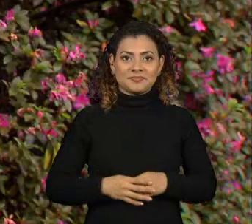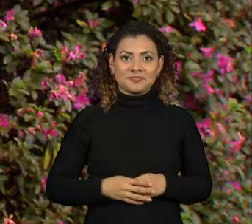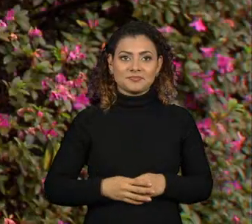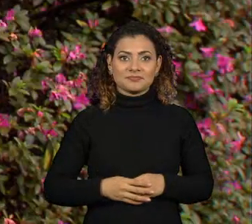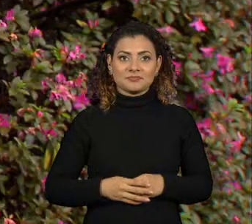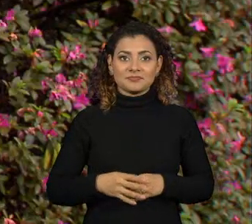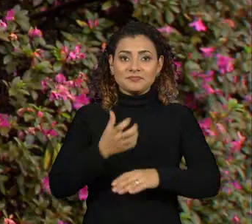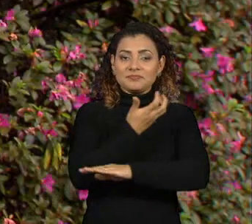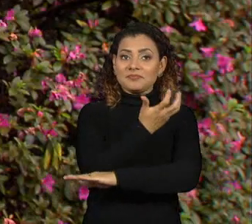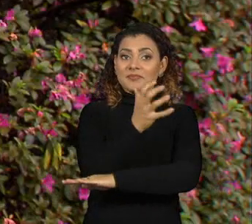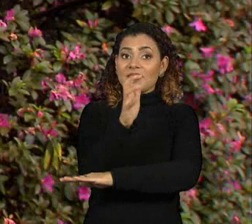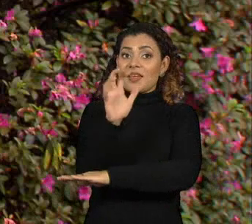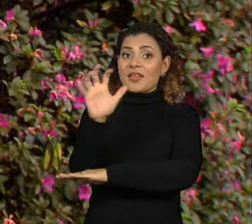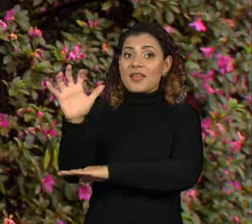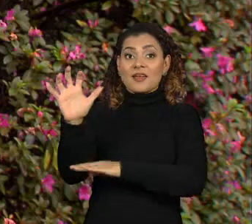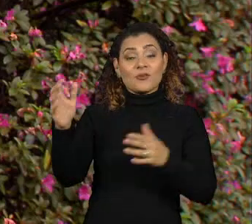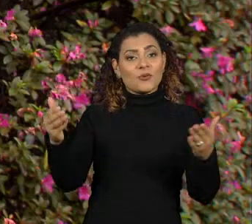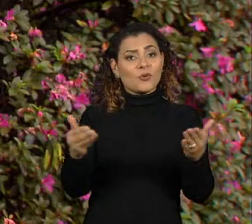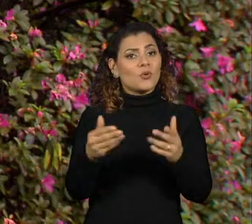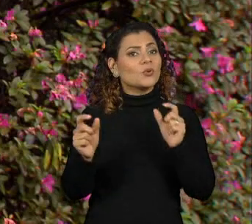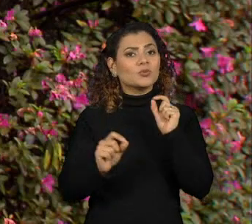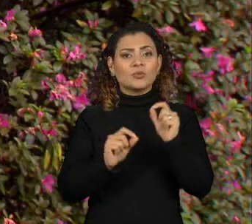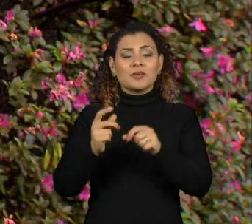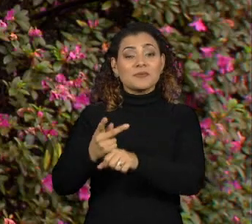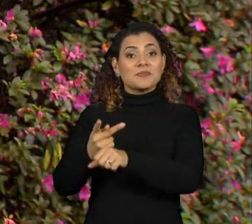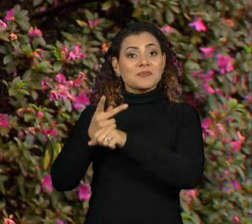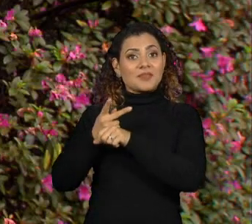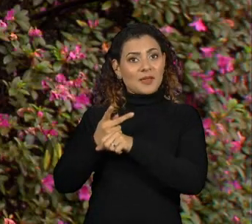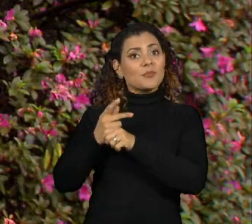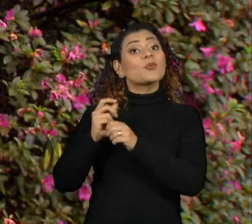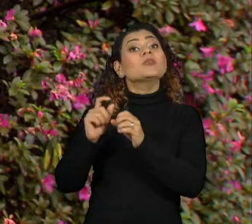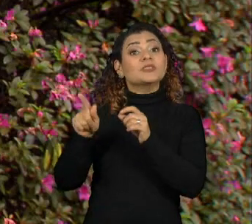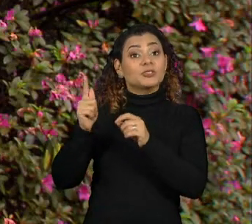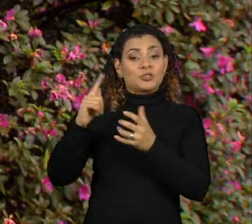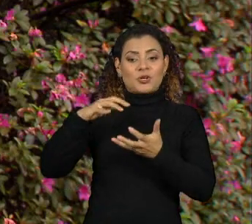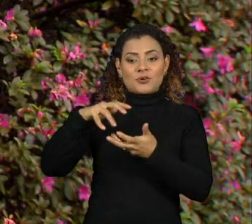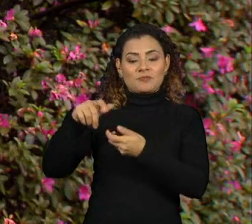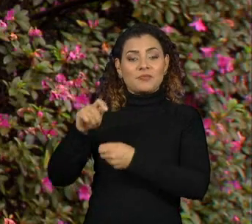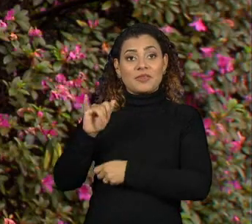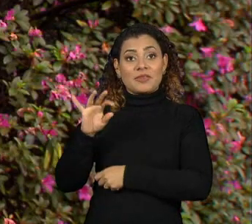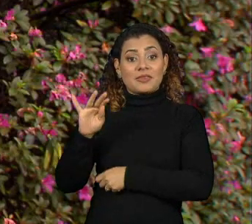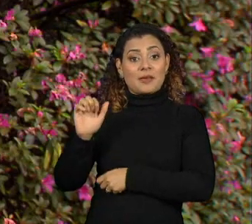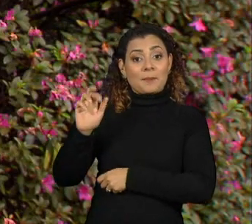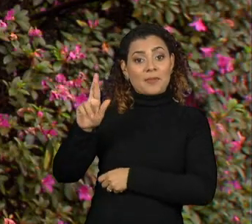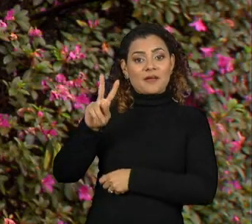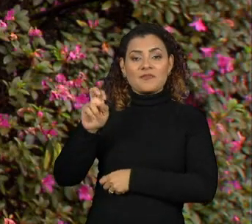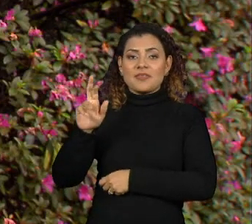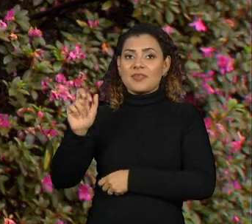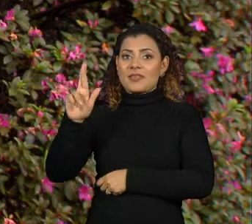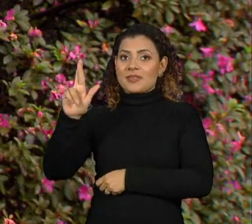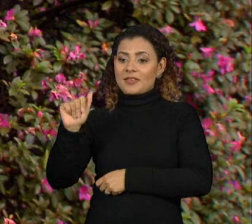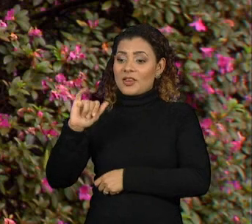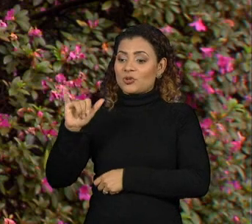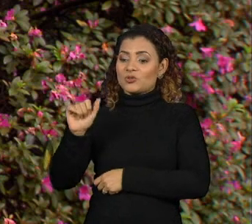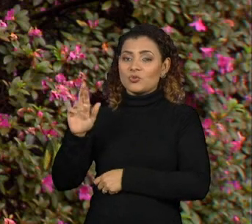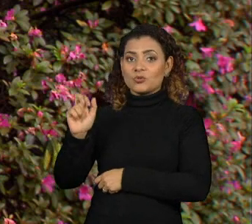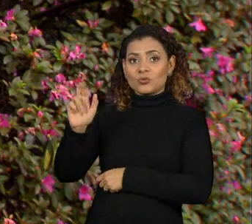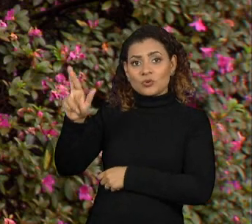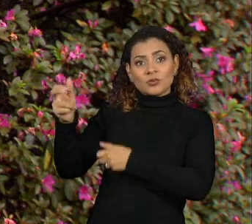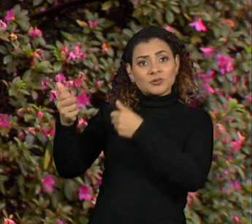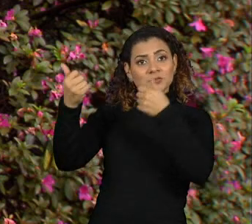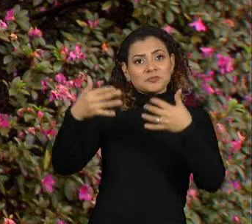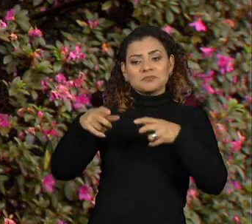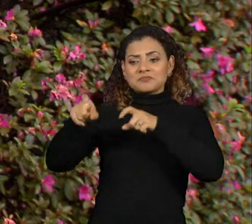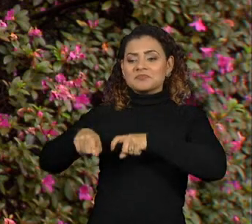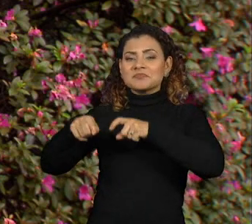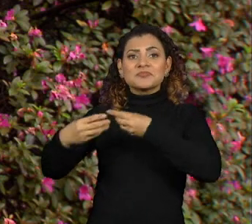No Repórter Eco de hoje, o premiado escritor e geógrafo Itamar Vieira Júnior fala sobre a vida no campo, os